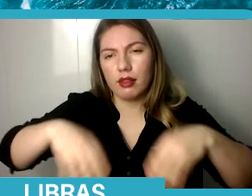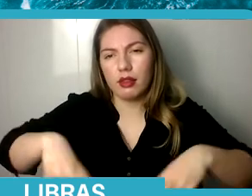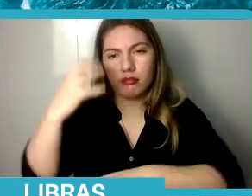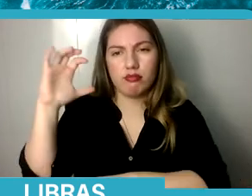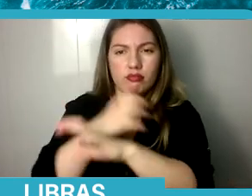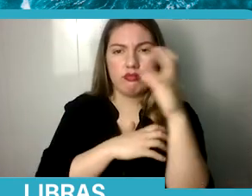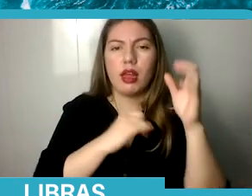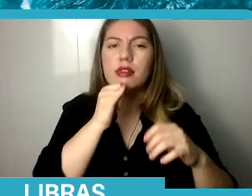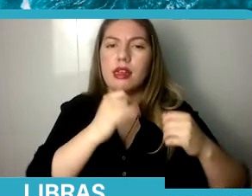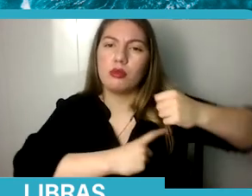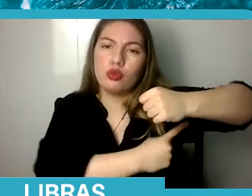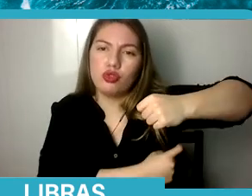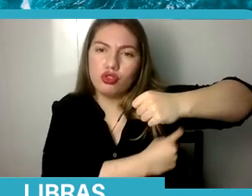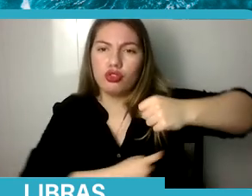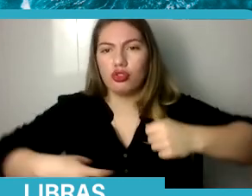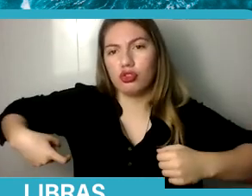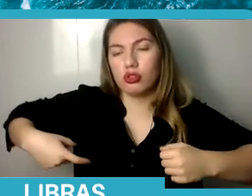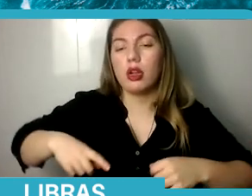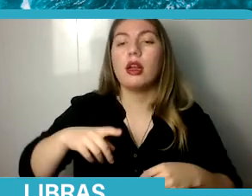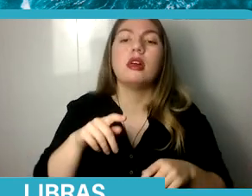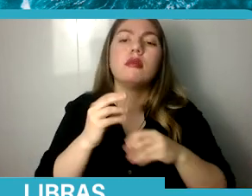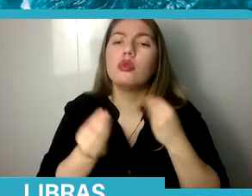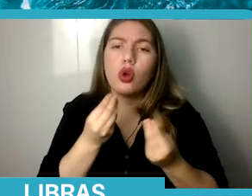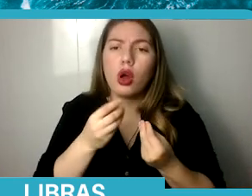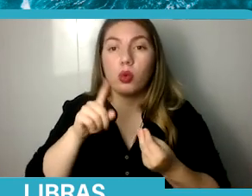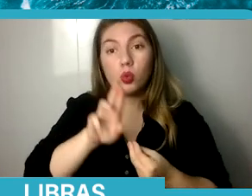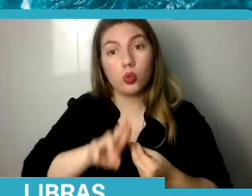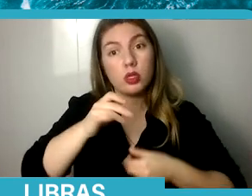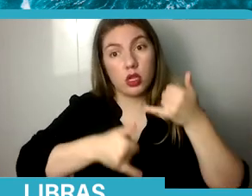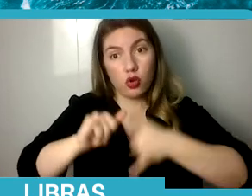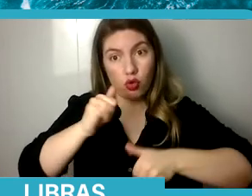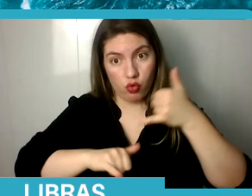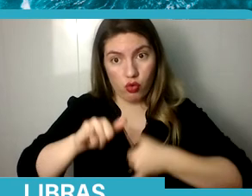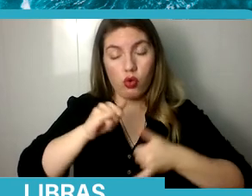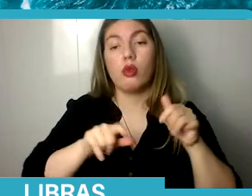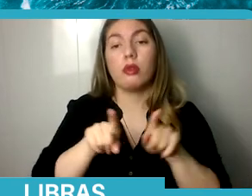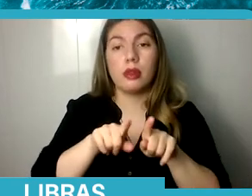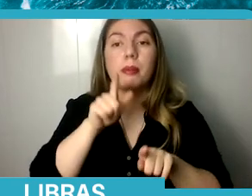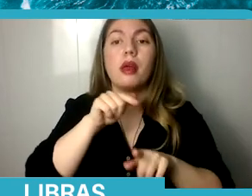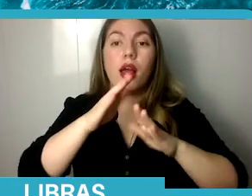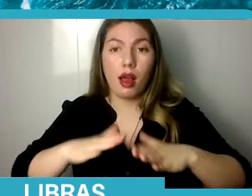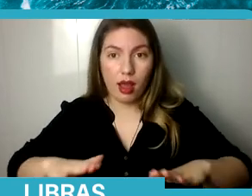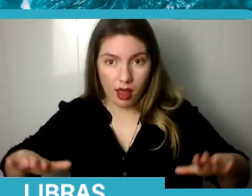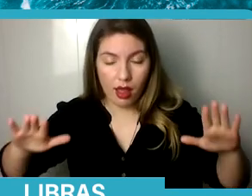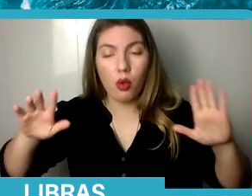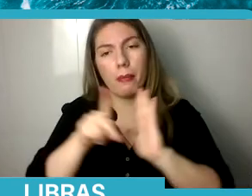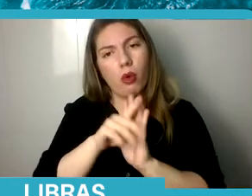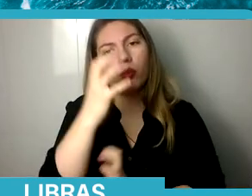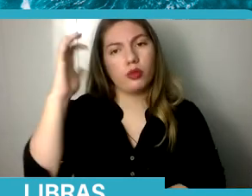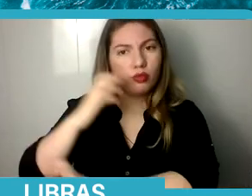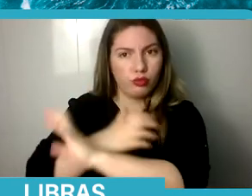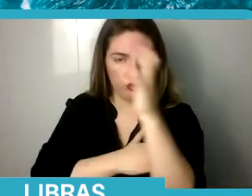desodorante é que ele é feito com óleos essenciais orgânicos e agroflorestais de lavanda de melaleuca ele vem nessa embalagem